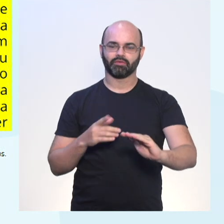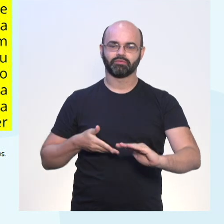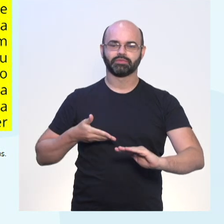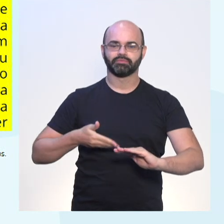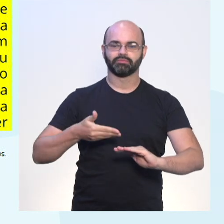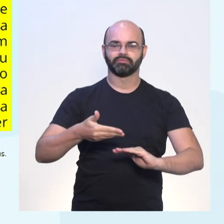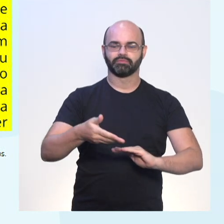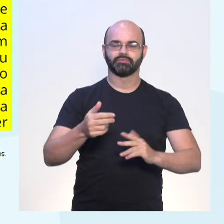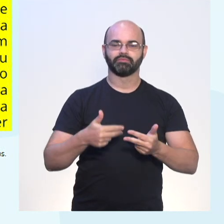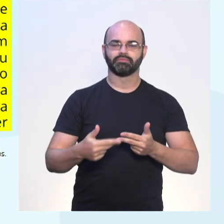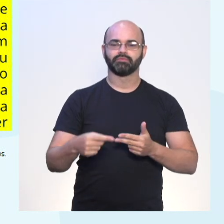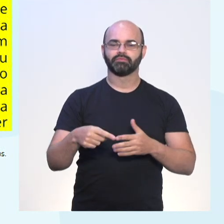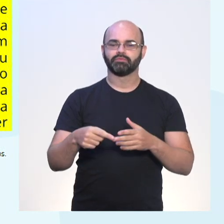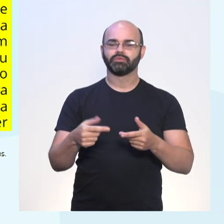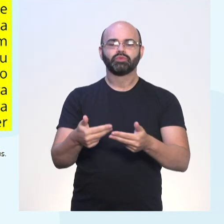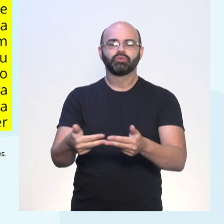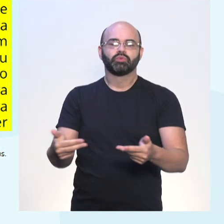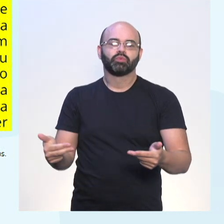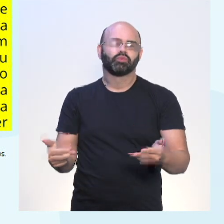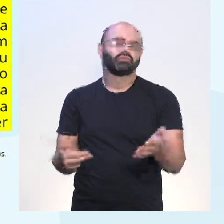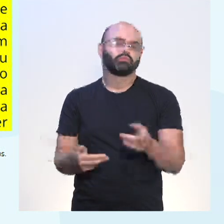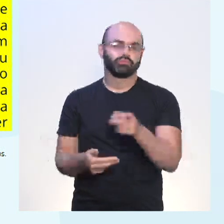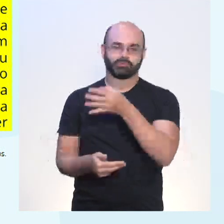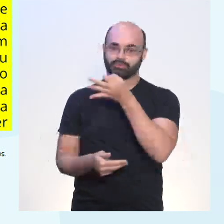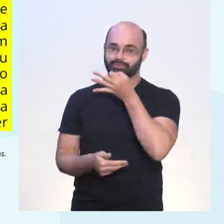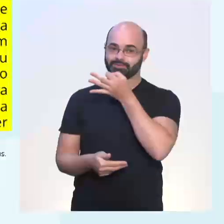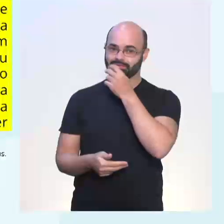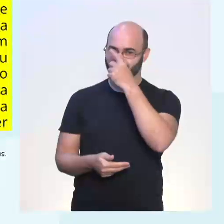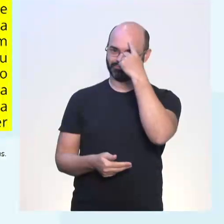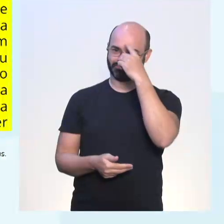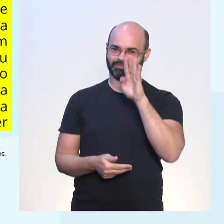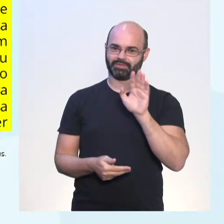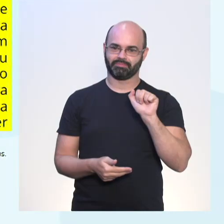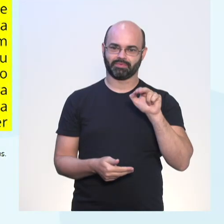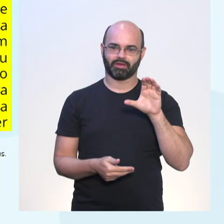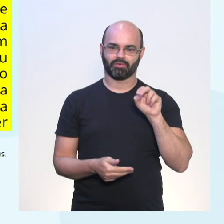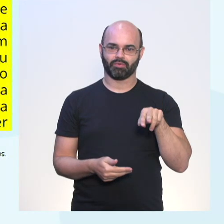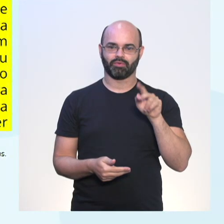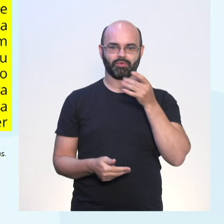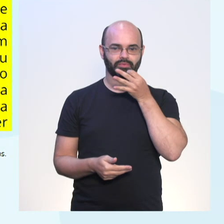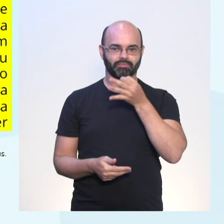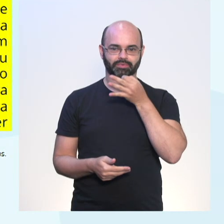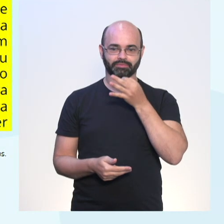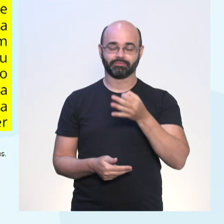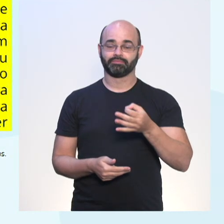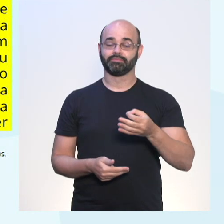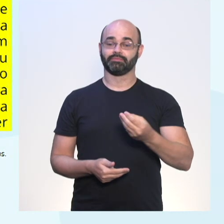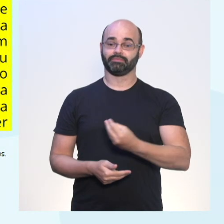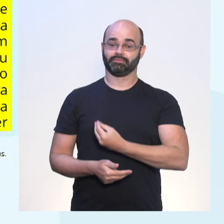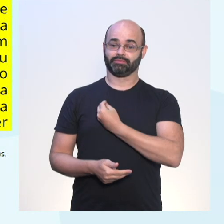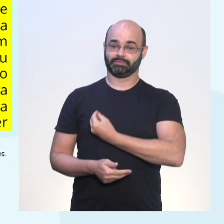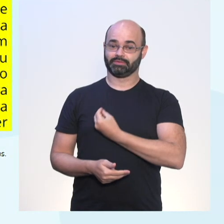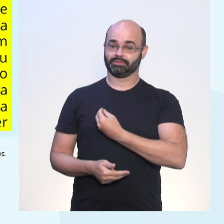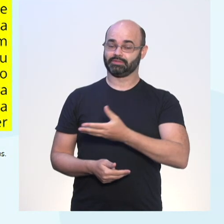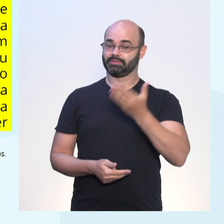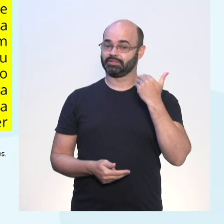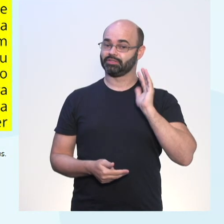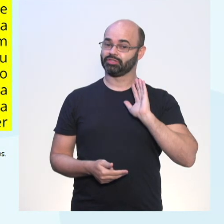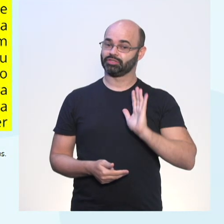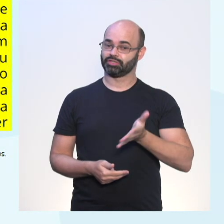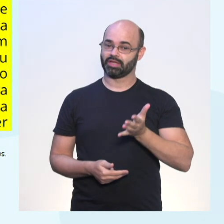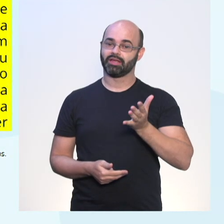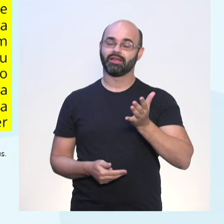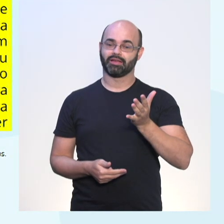um estado que já, segundo a ideia do Bacon, né, já teria existido algum dia para a